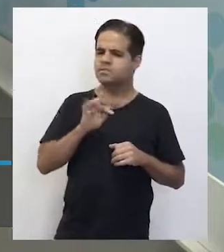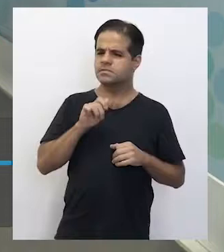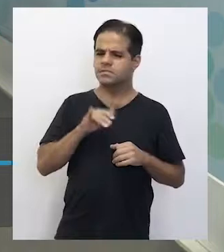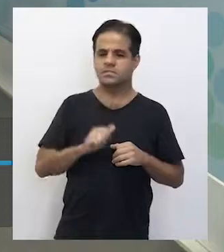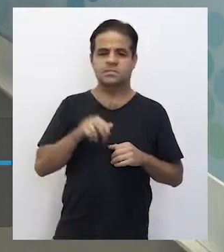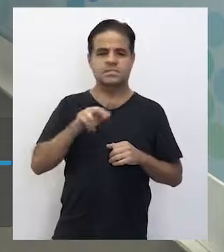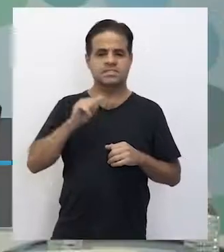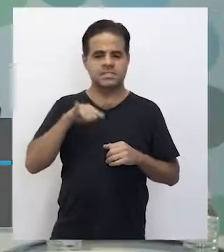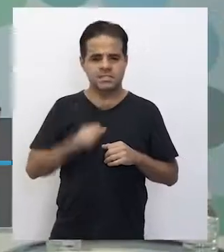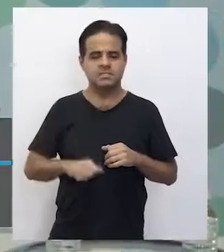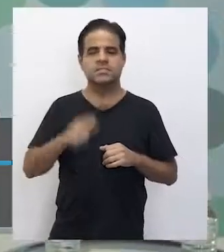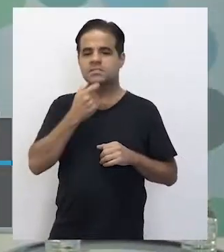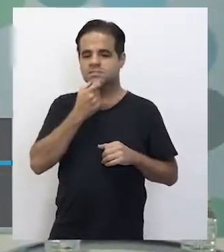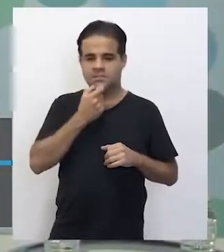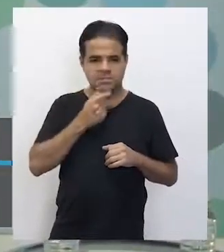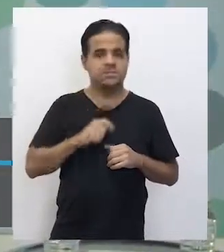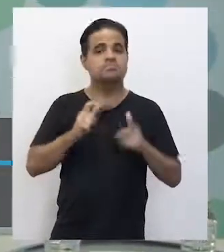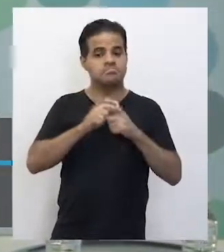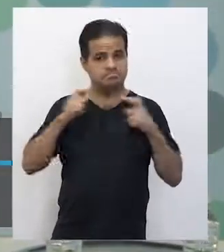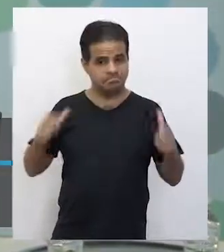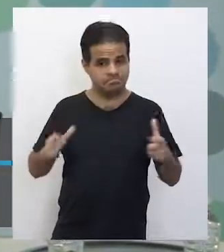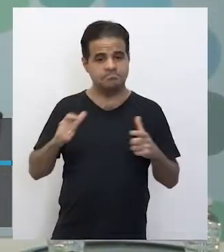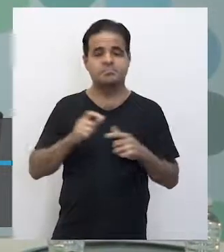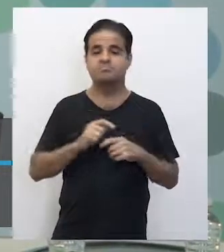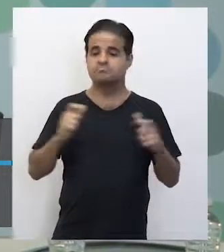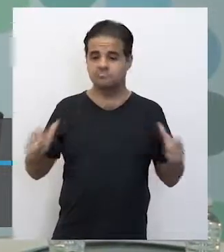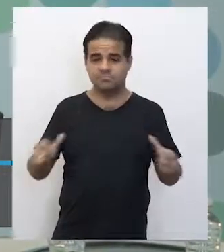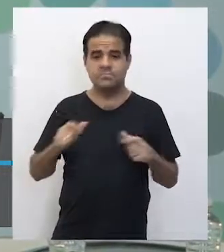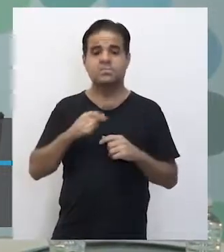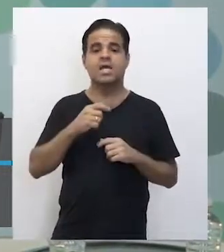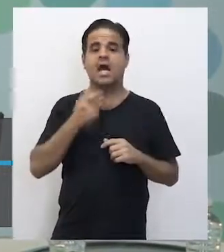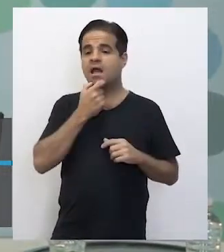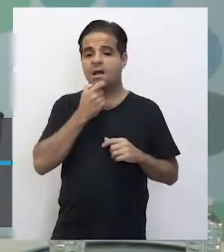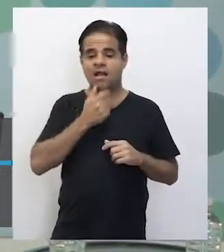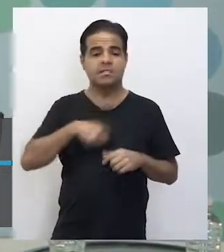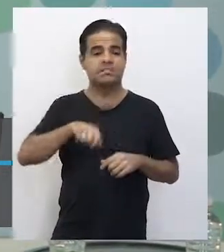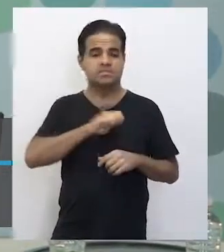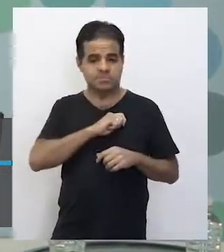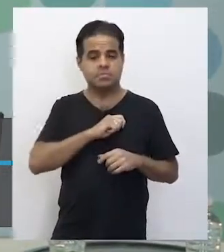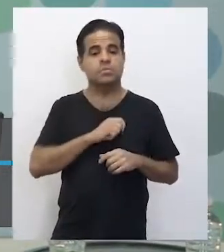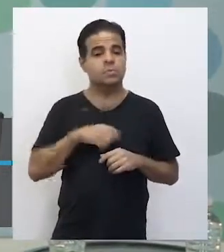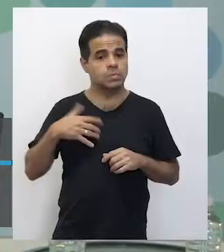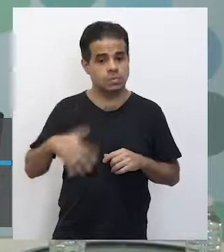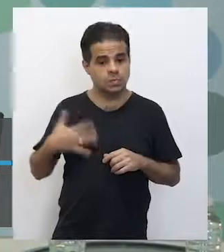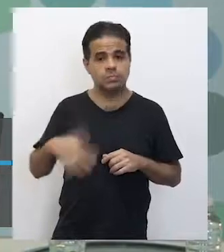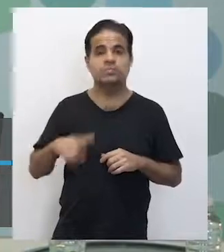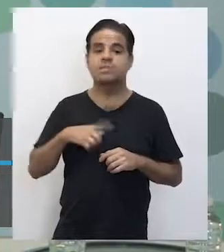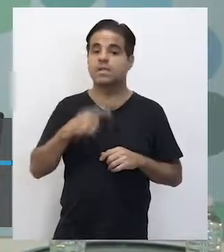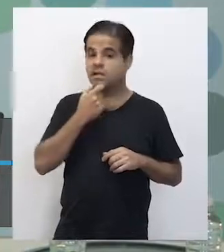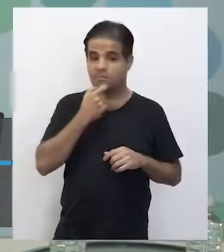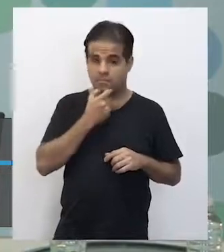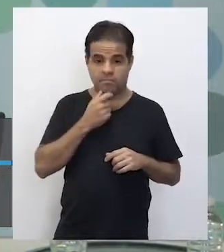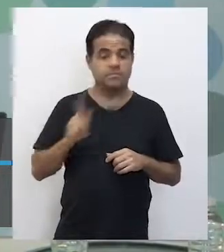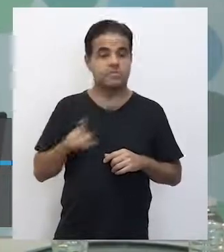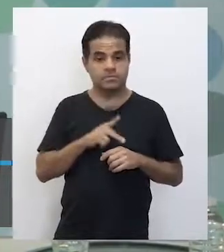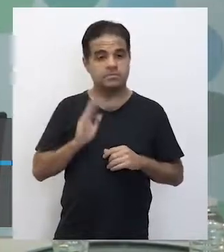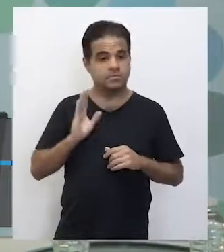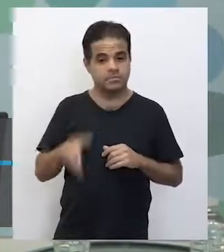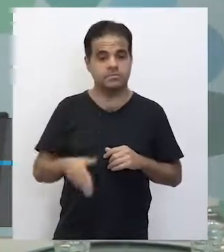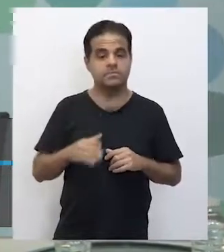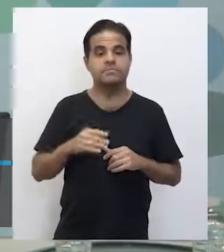Professora Rita, português e inglês. A maioria é português e espanhol aqui. Olha, tem professoras de inglês também,